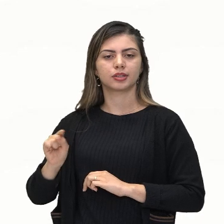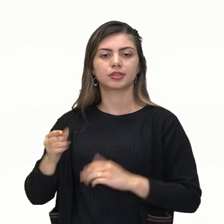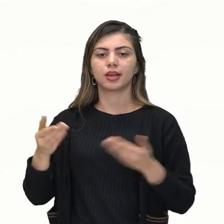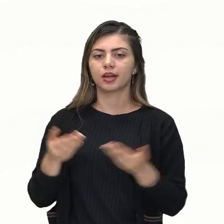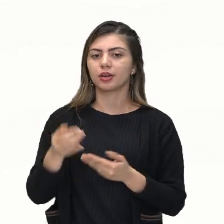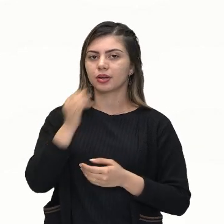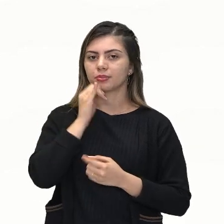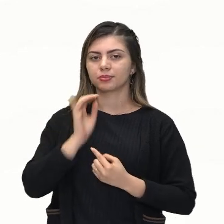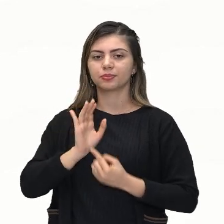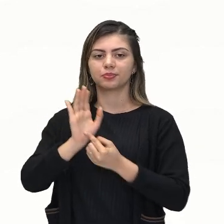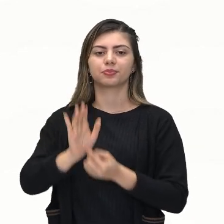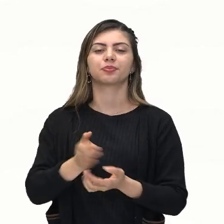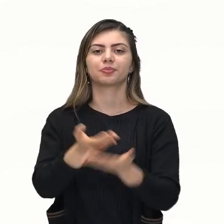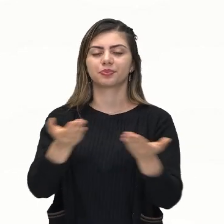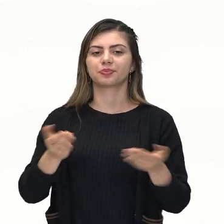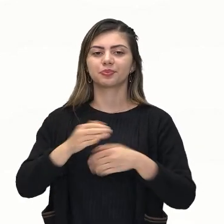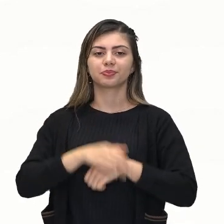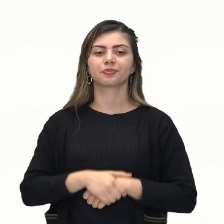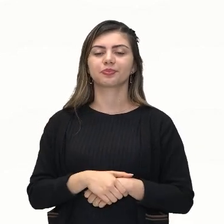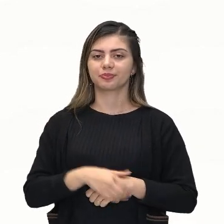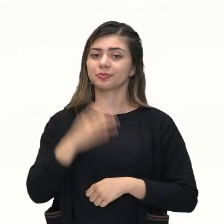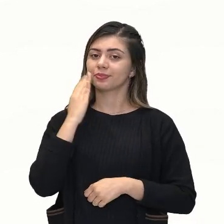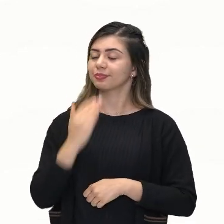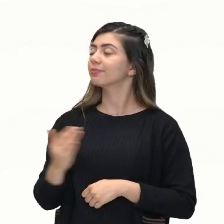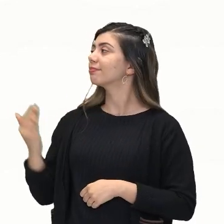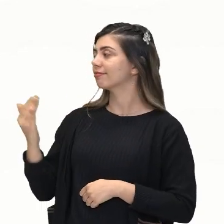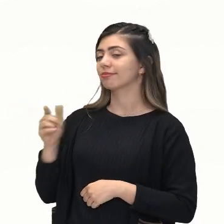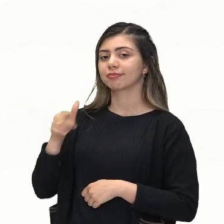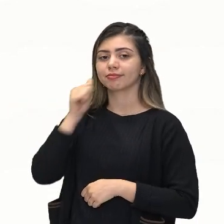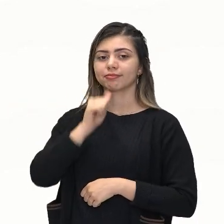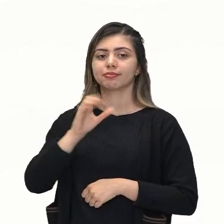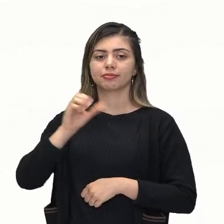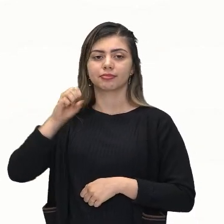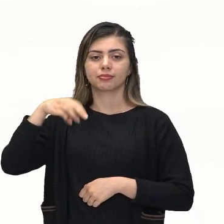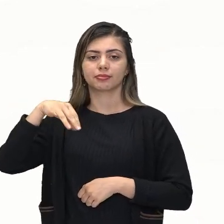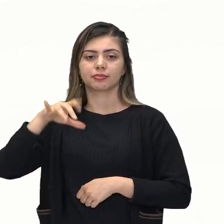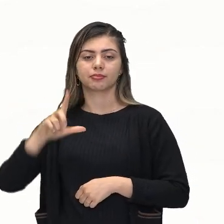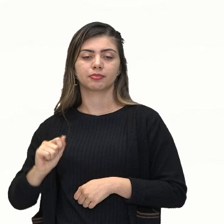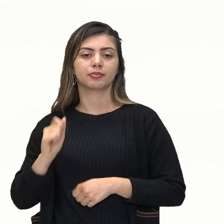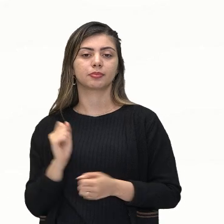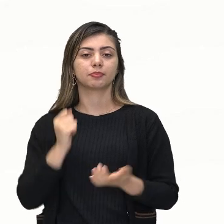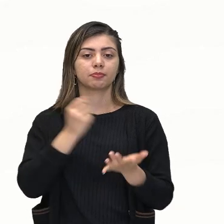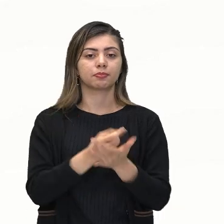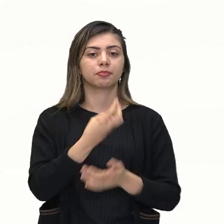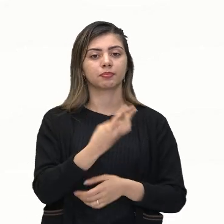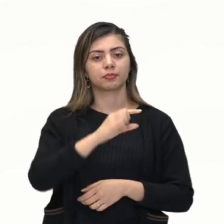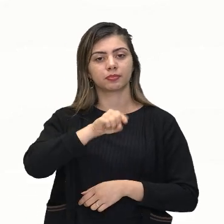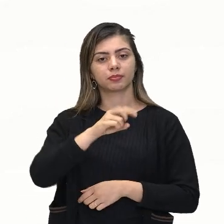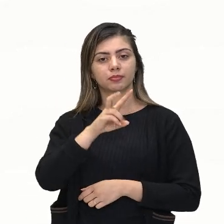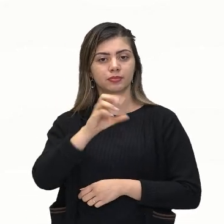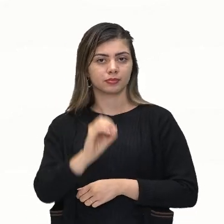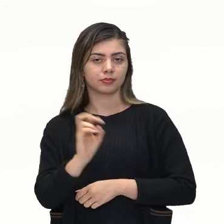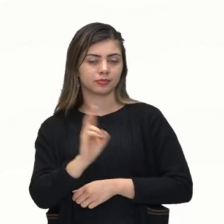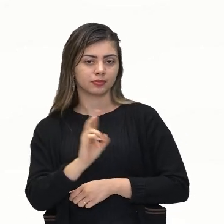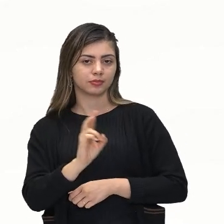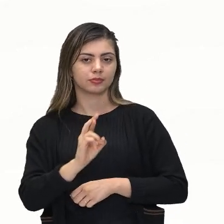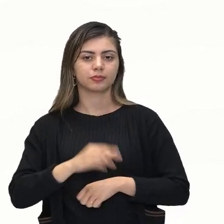um problema. Nosso exemplo aqui, Camila pagou R$ 3,50, olha